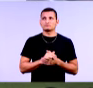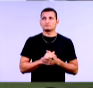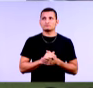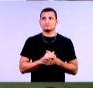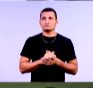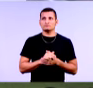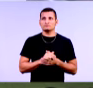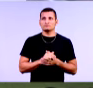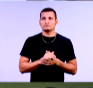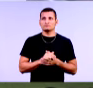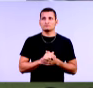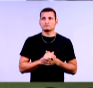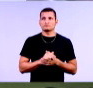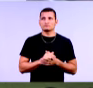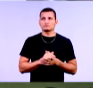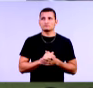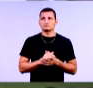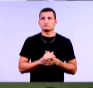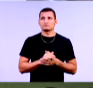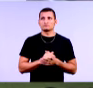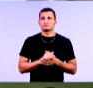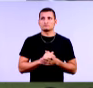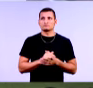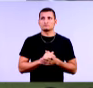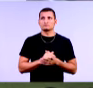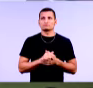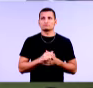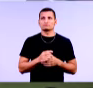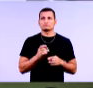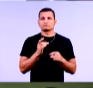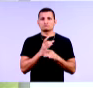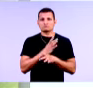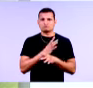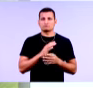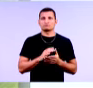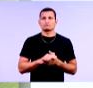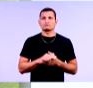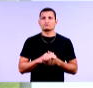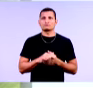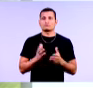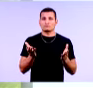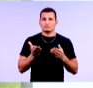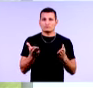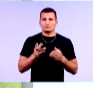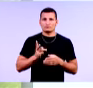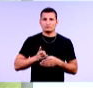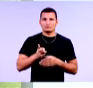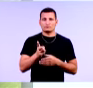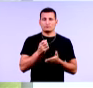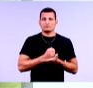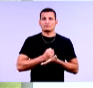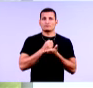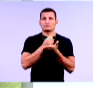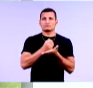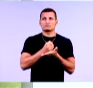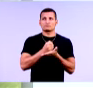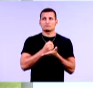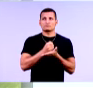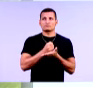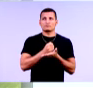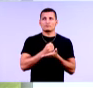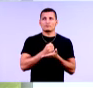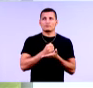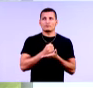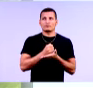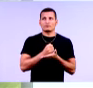Bom, professor, seria mais ou menos essas Então vamos lá. Agora vamos continuar, gente. Para auxiliá-los, né, na execução